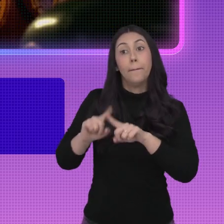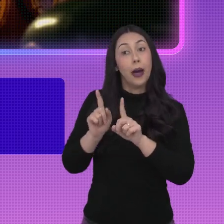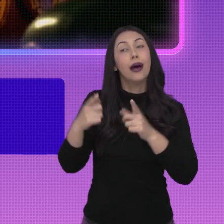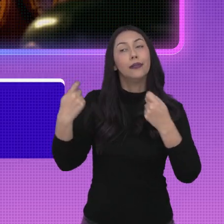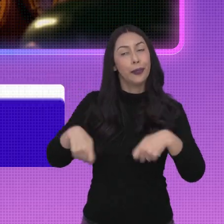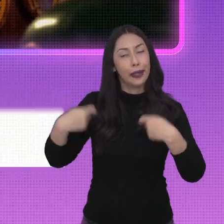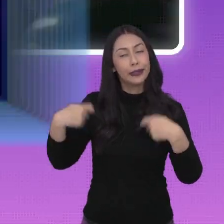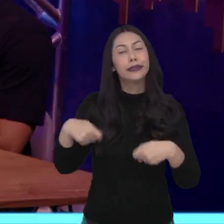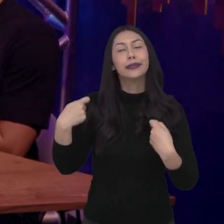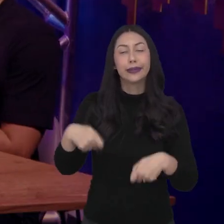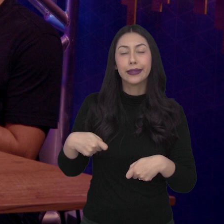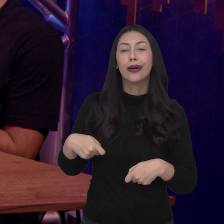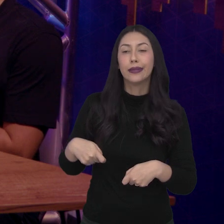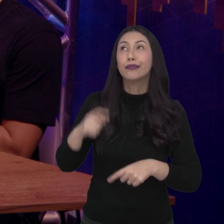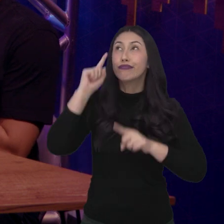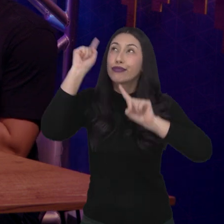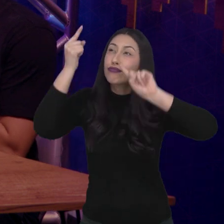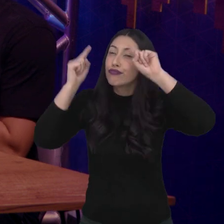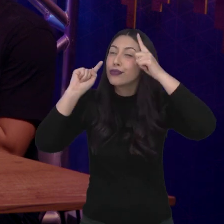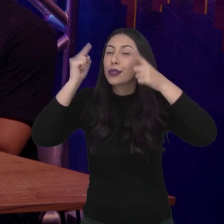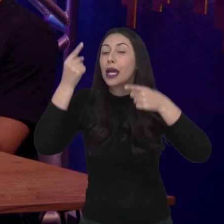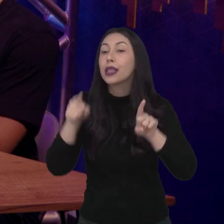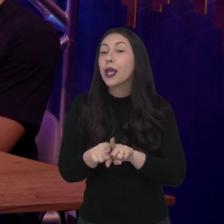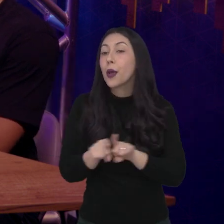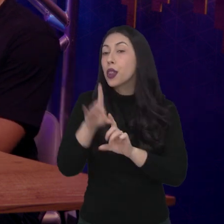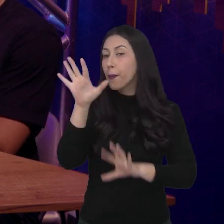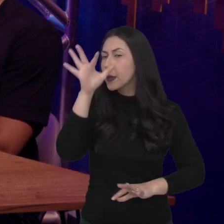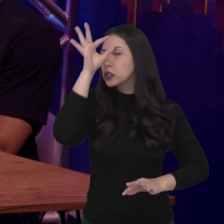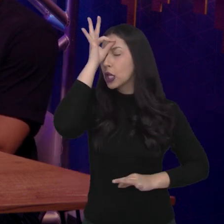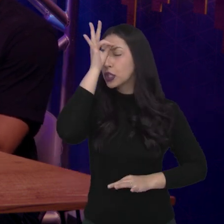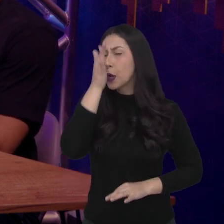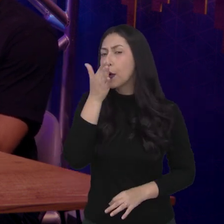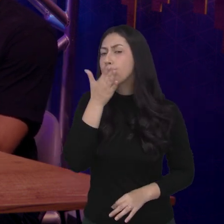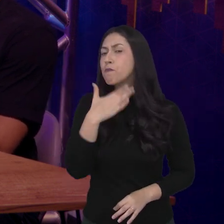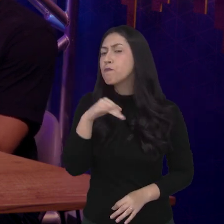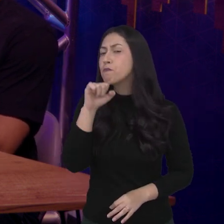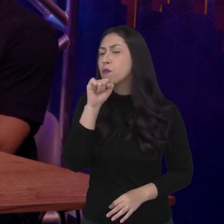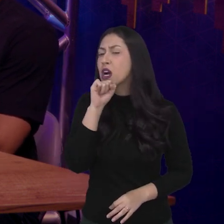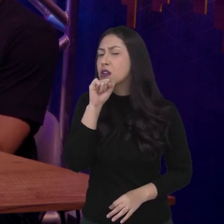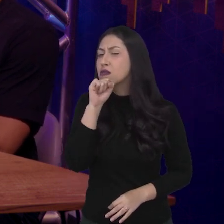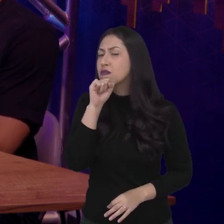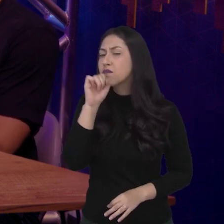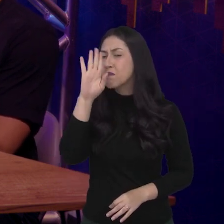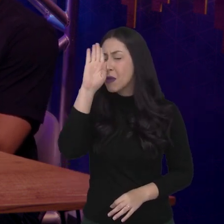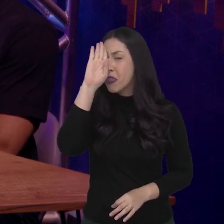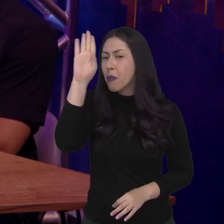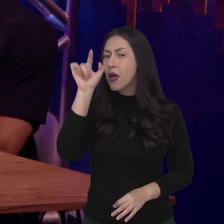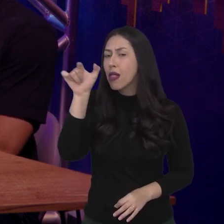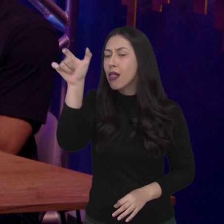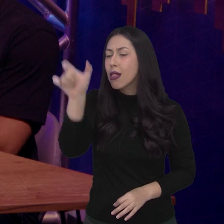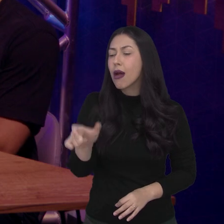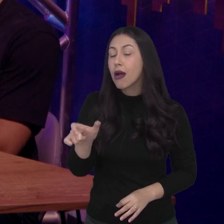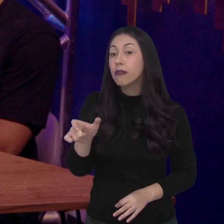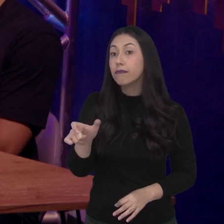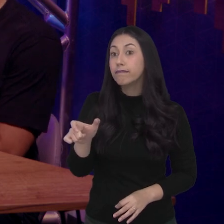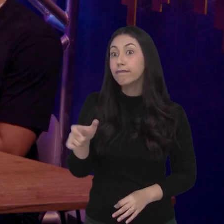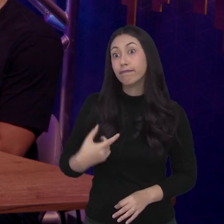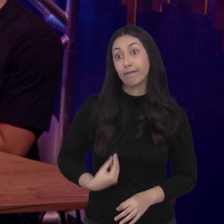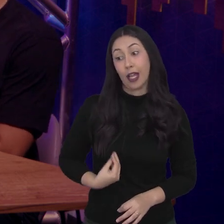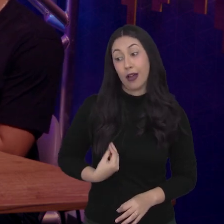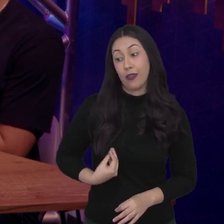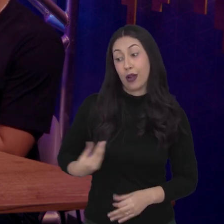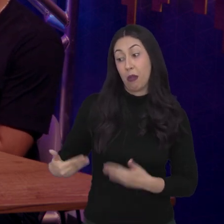criatividade. Aí tem, inclusive, um personagem específico, que é o pai do protagonista, que ele, por necessidade